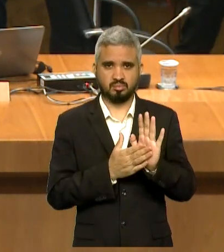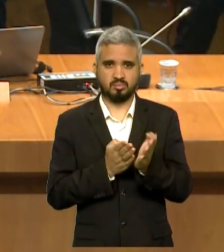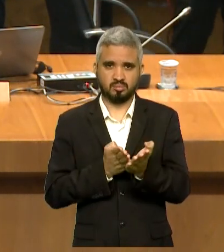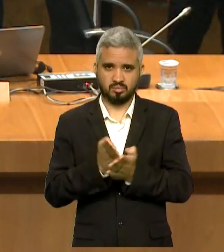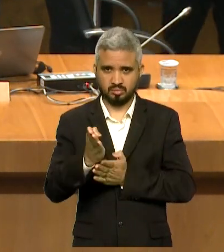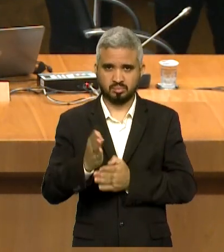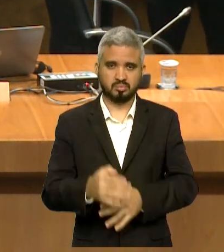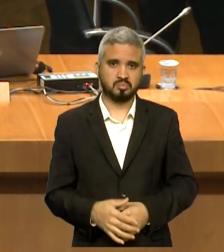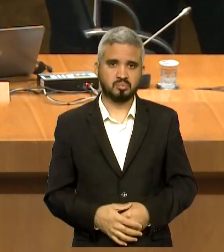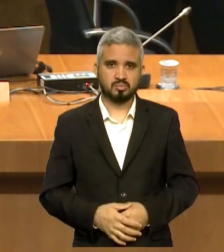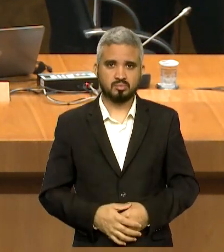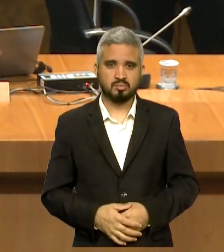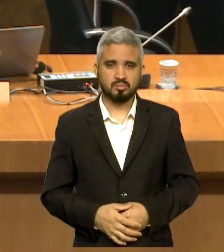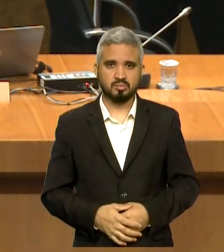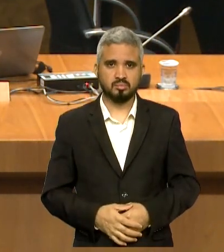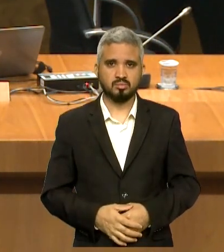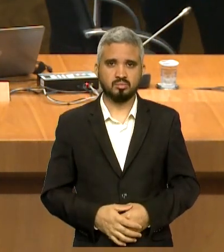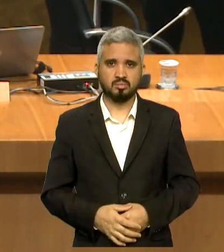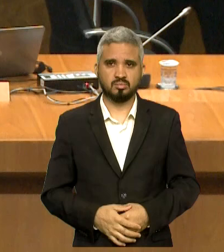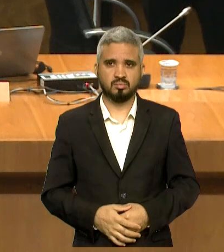aprovado. Requerimentos.